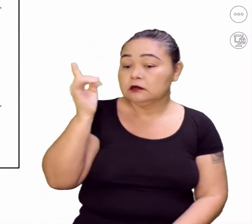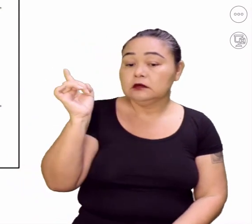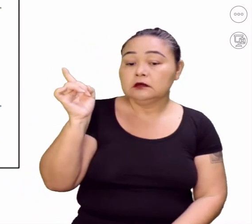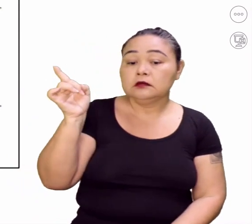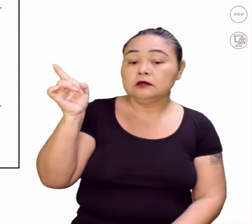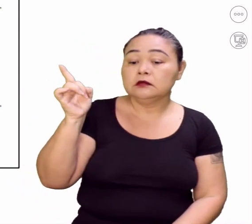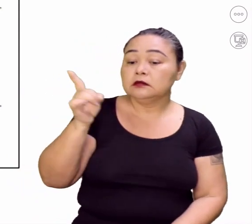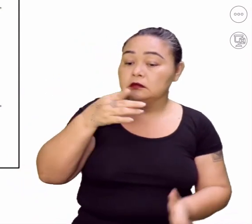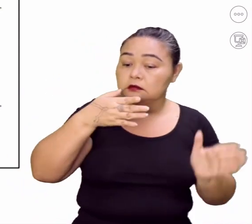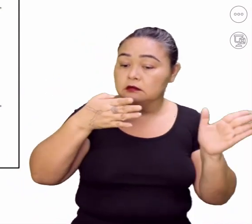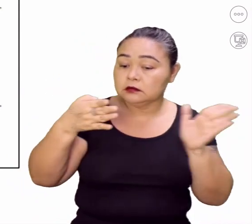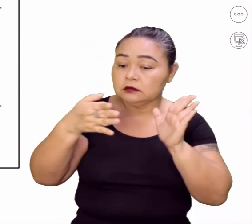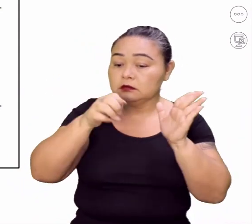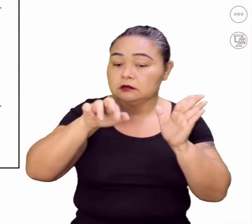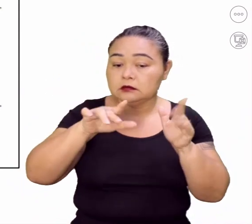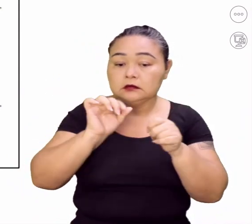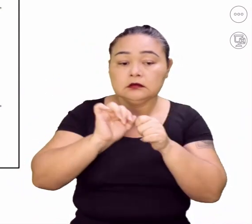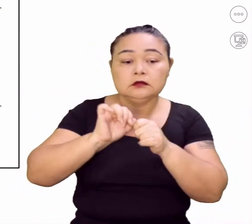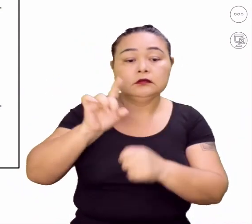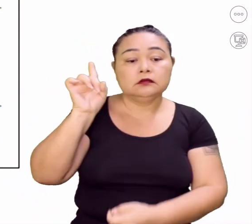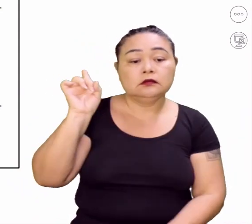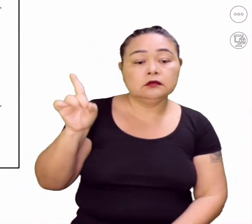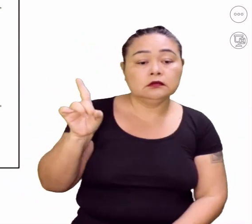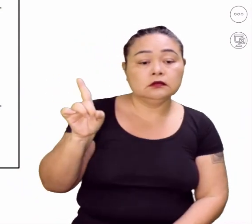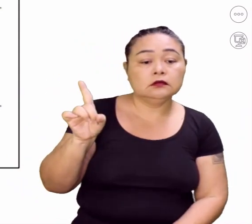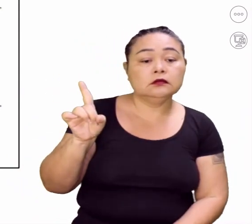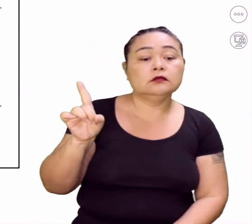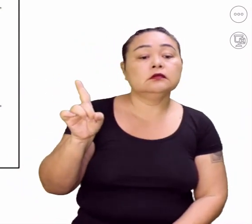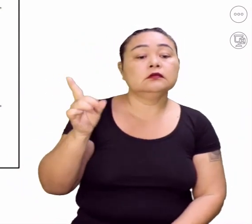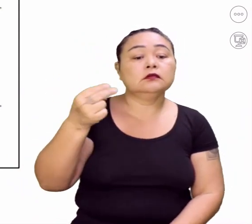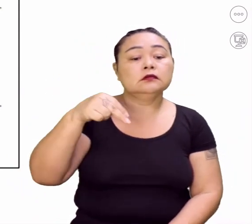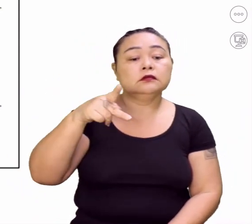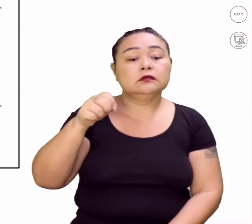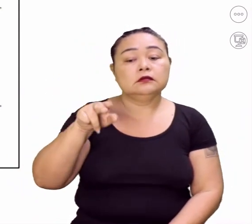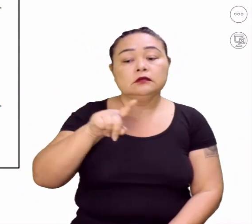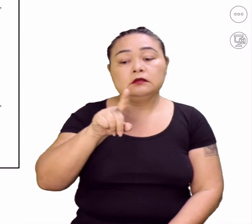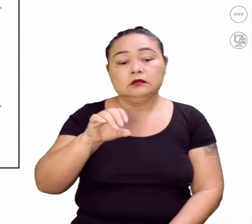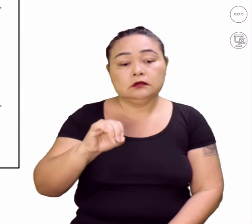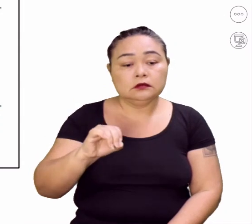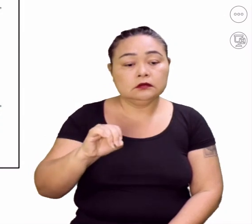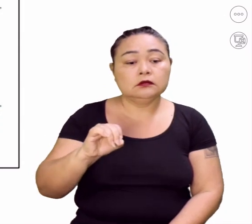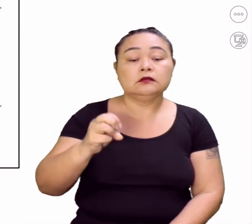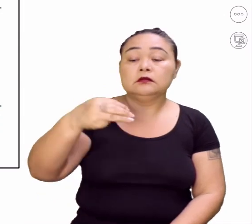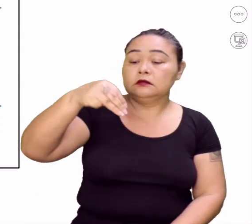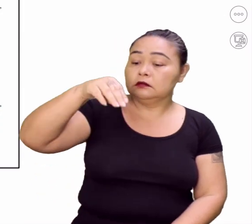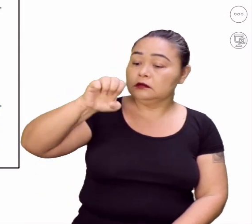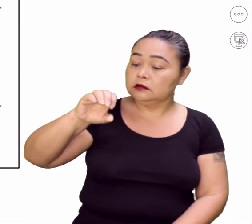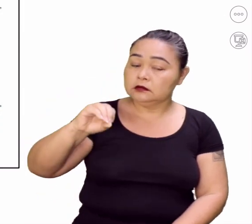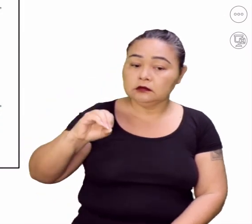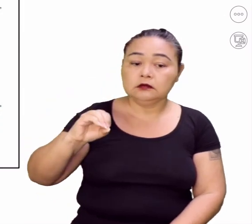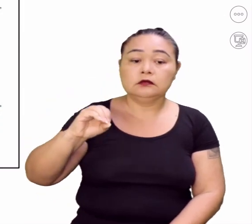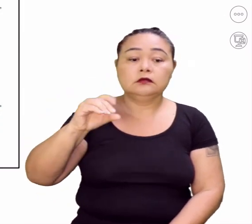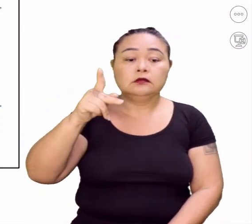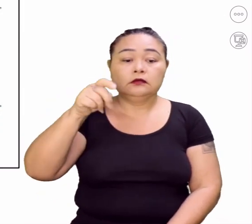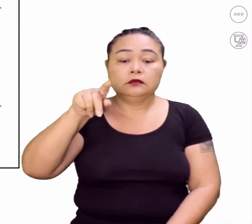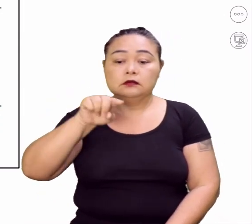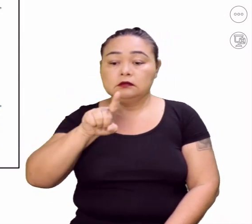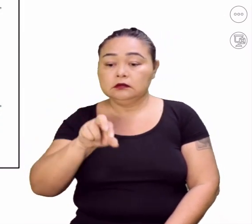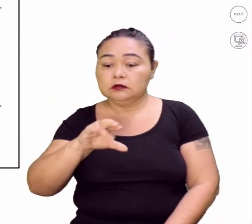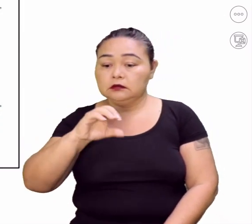nessas eras, Fanerozoico, Neoproterozoico, Mesoproterozoico, aí vocês vão ter